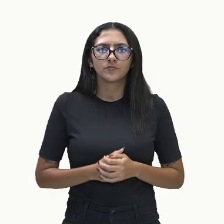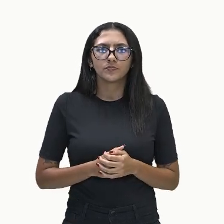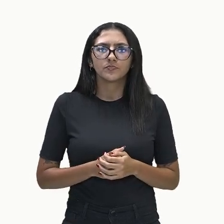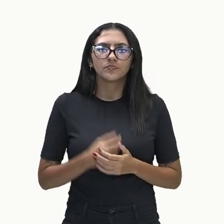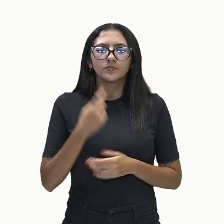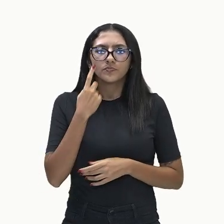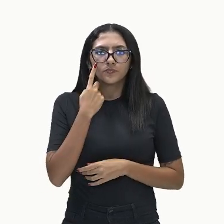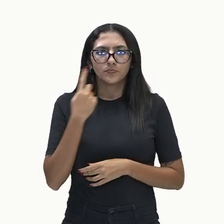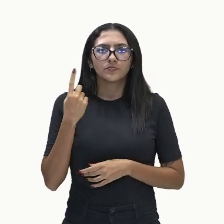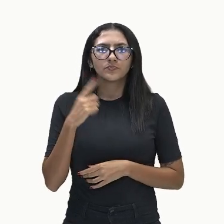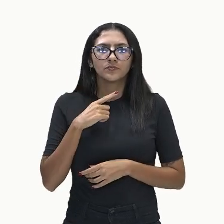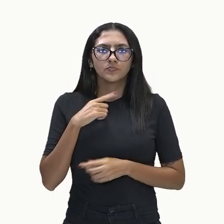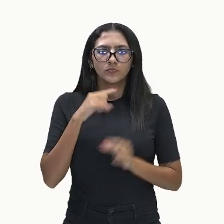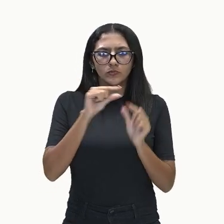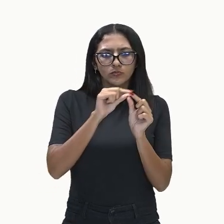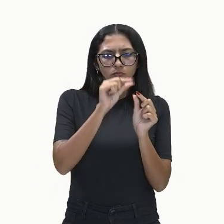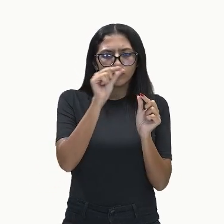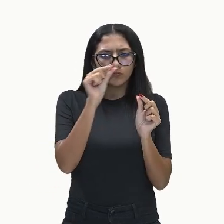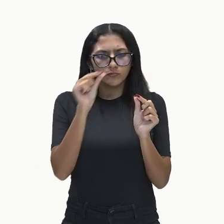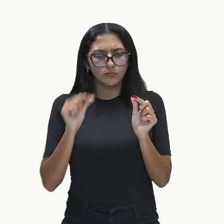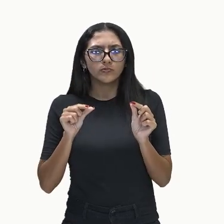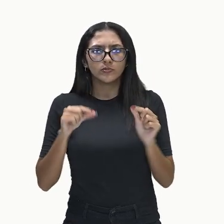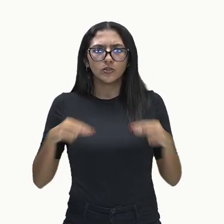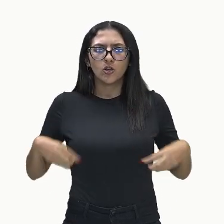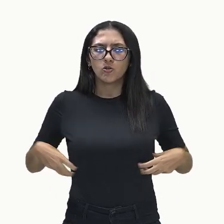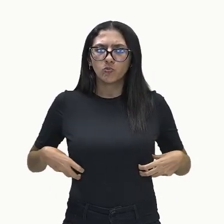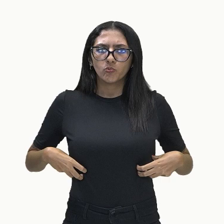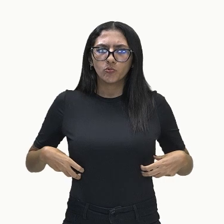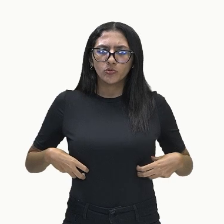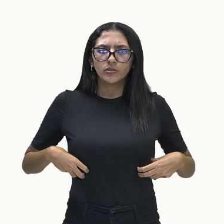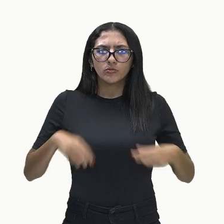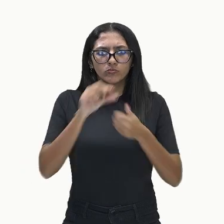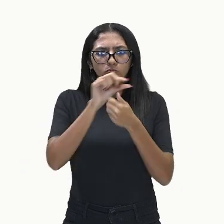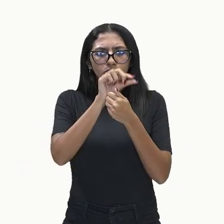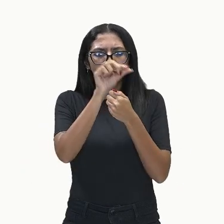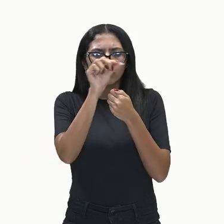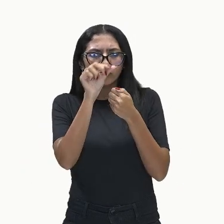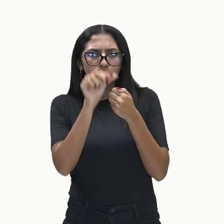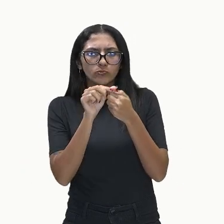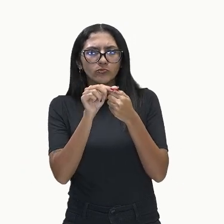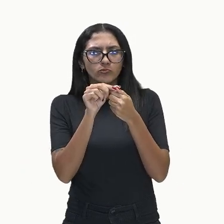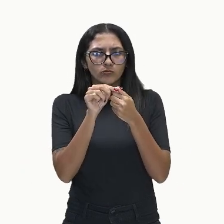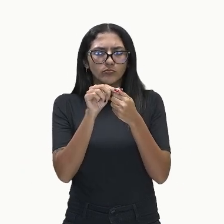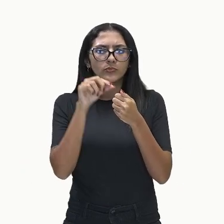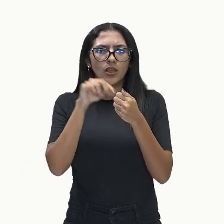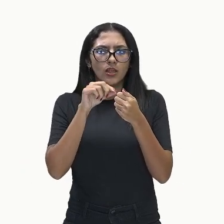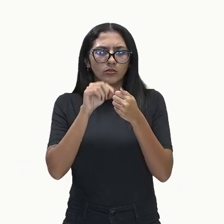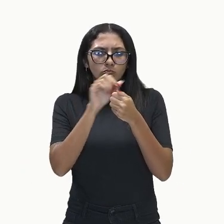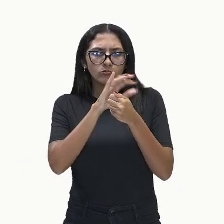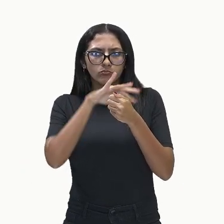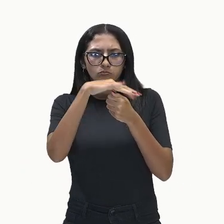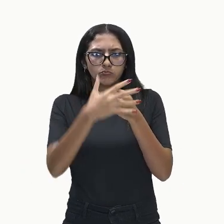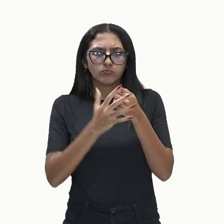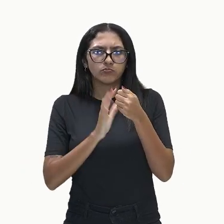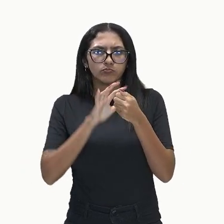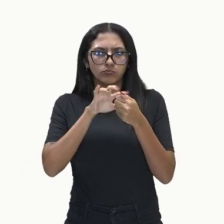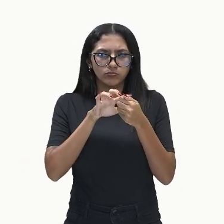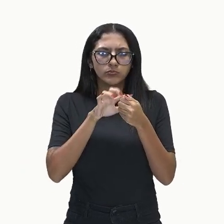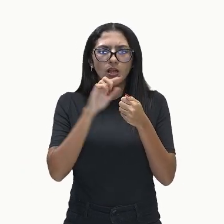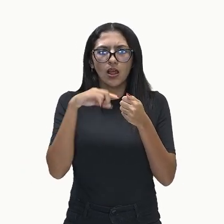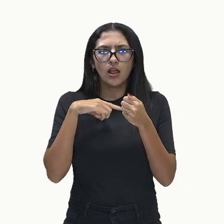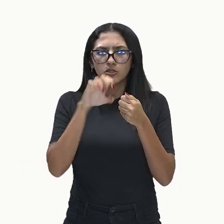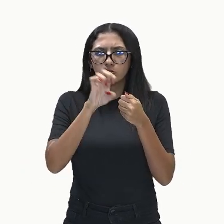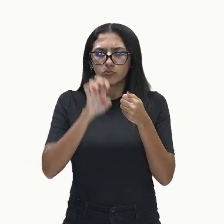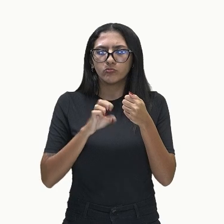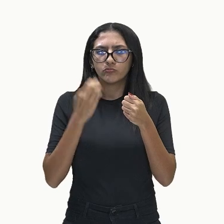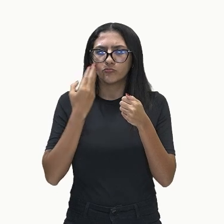chega dentro do seu rim, existe uma cápsula de Bowen, que é essa estruturazinha aqui,